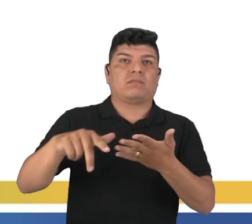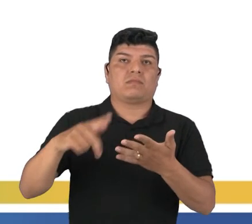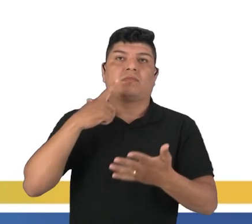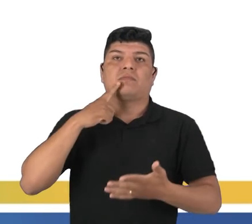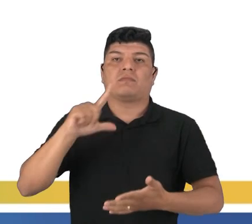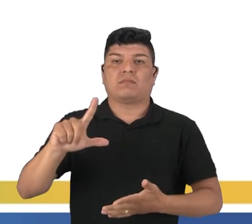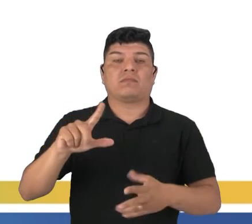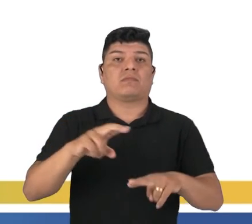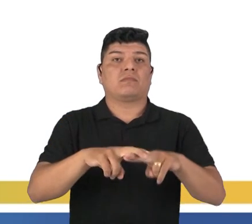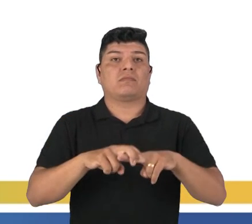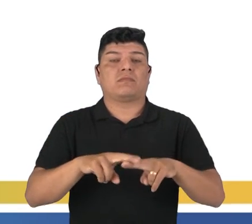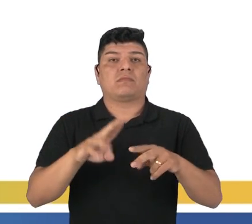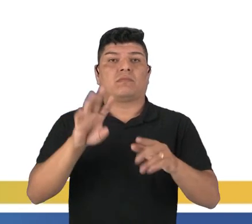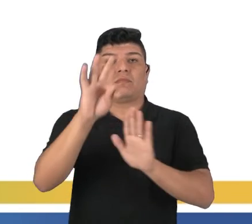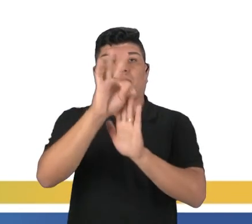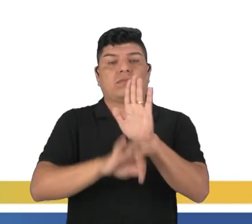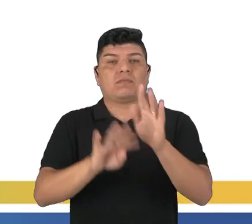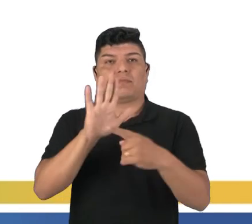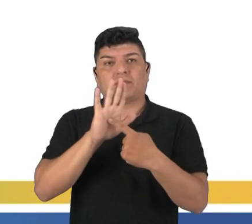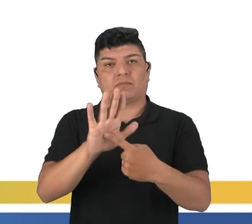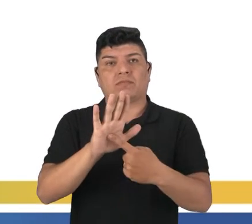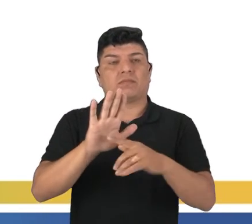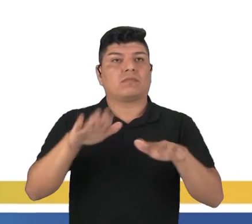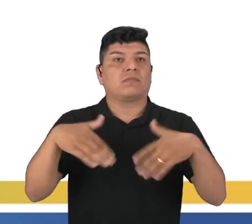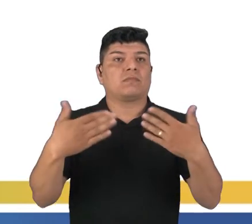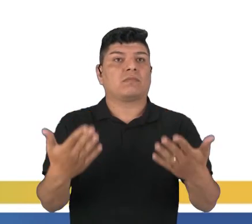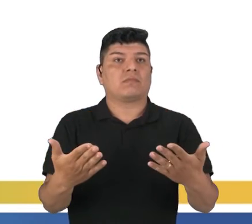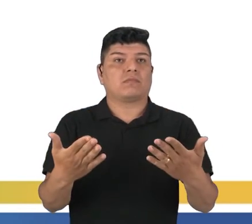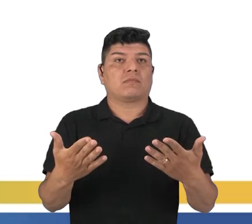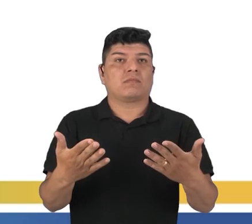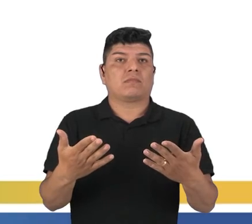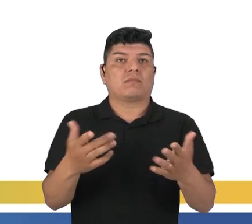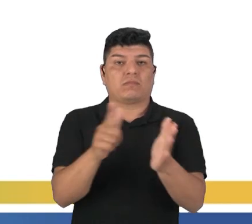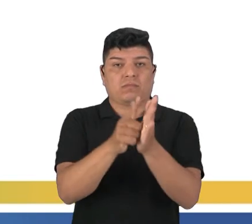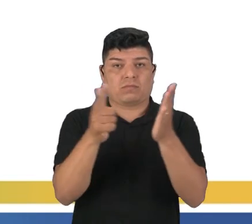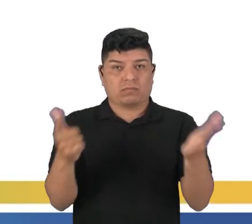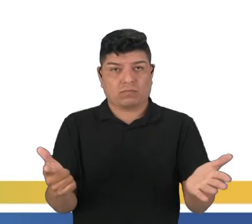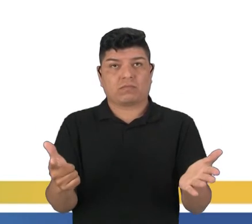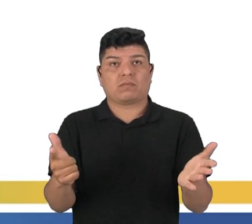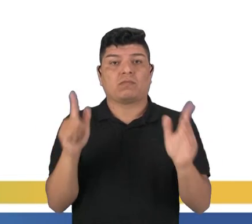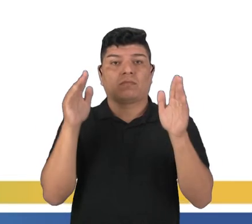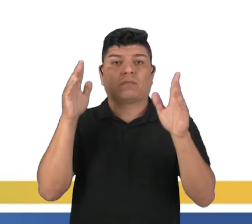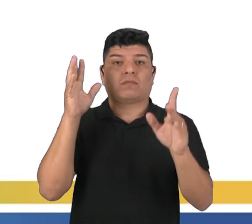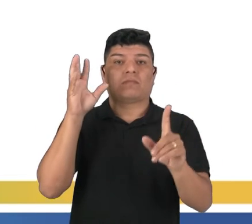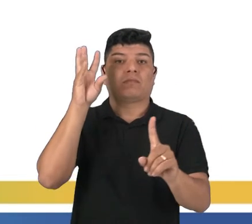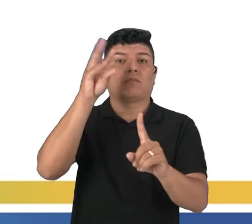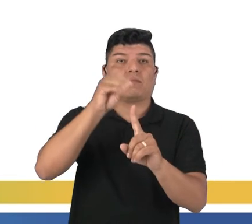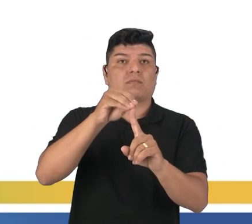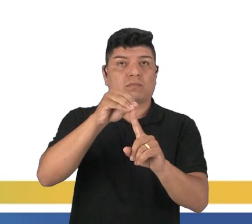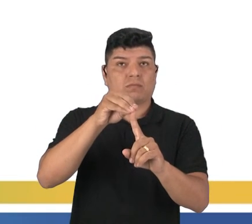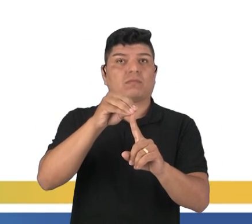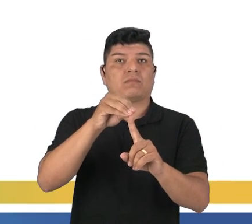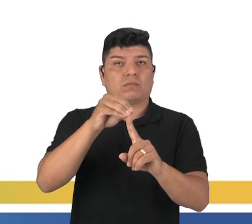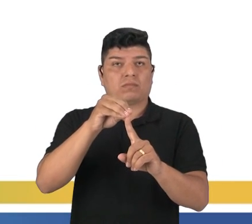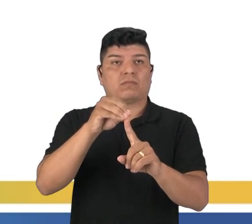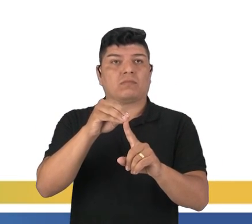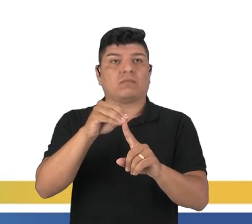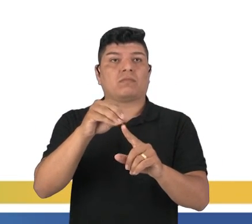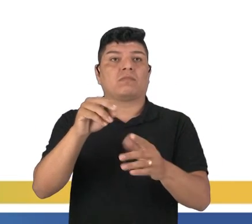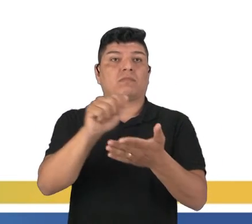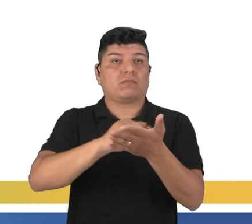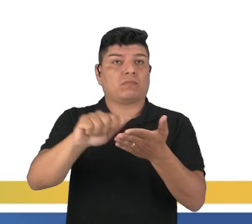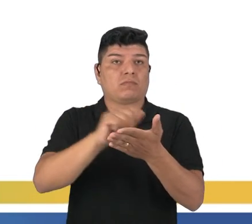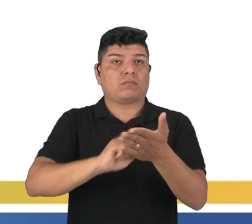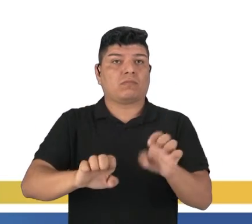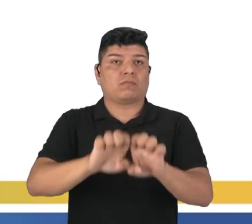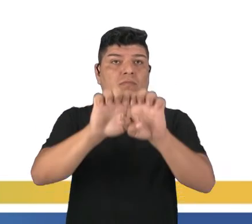idiomas, certo? Então, o texto apresentado, ele pertence ao domínio jornalístico. Sua finalidade e sua composição